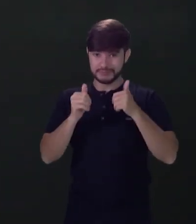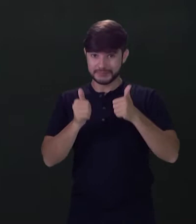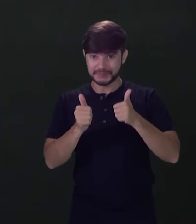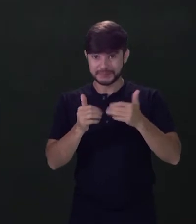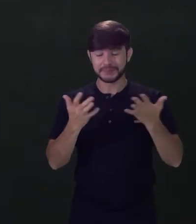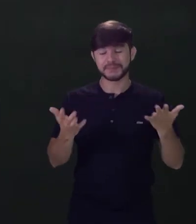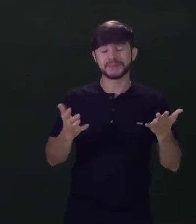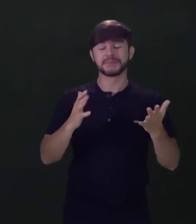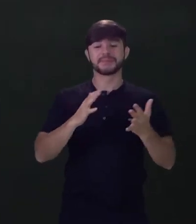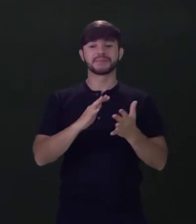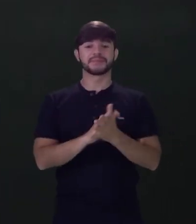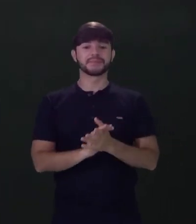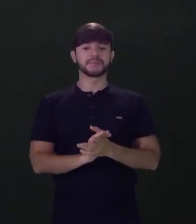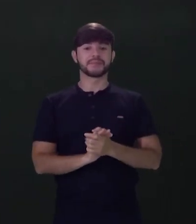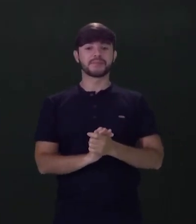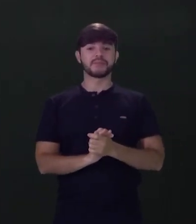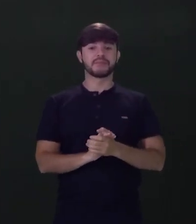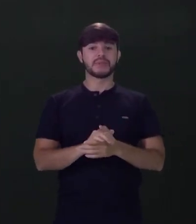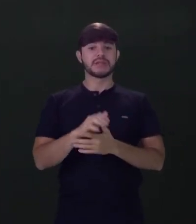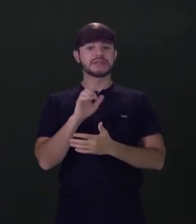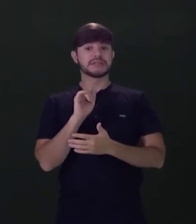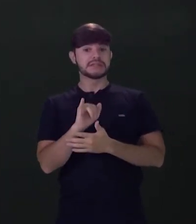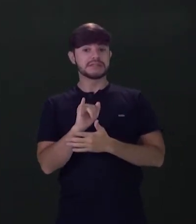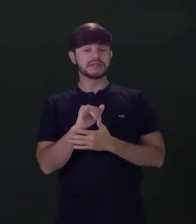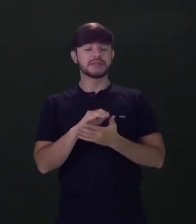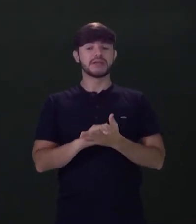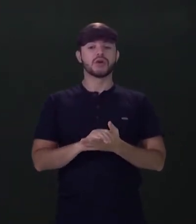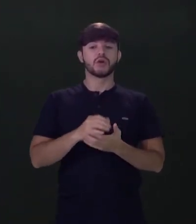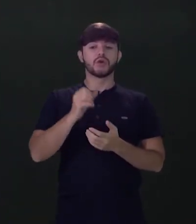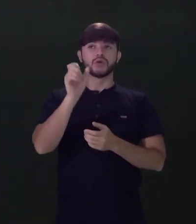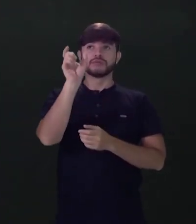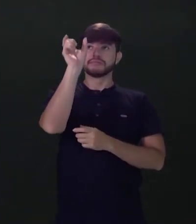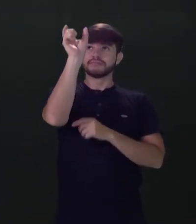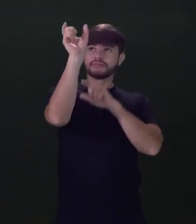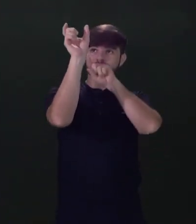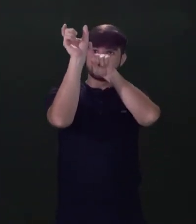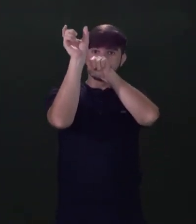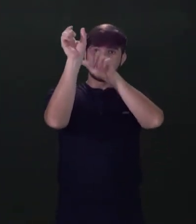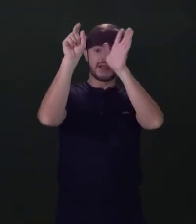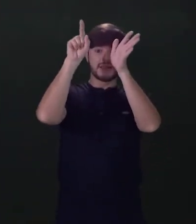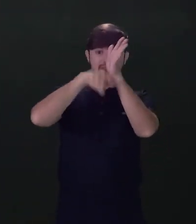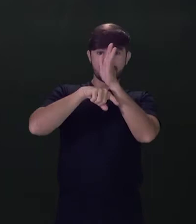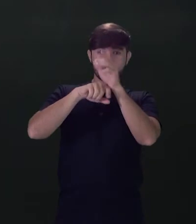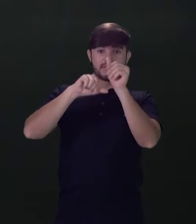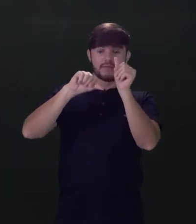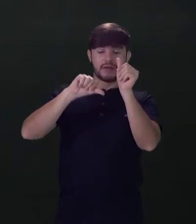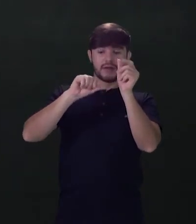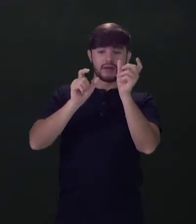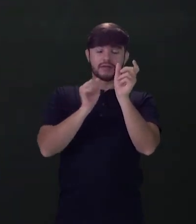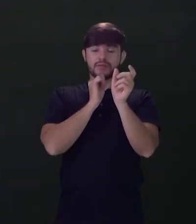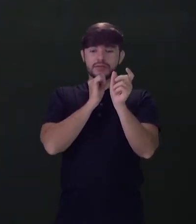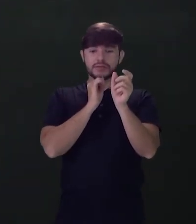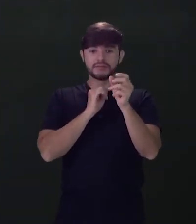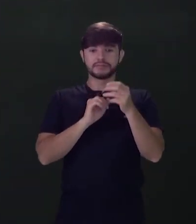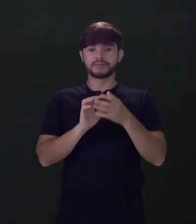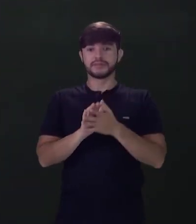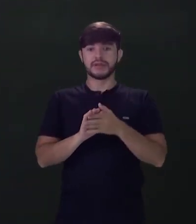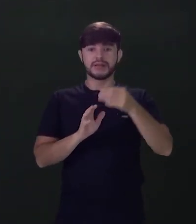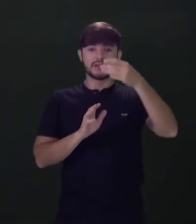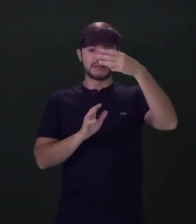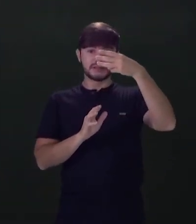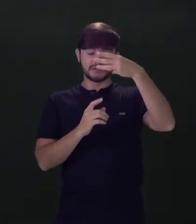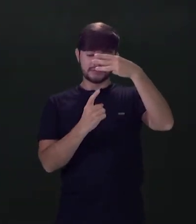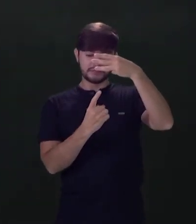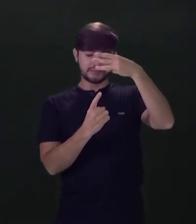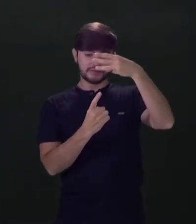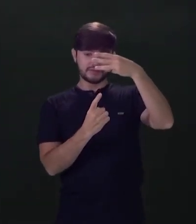lá. Devido ao fato de esse expoente ser negativo, a gente inverte a fração. Então, logo, o que era